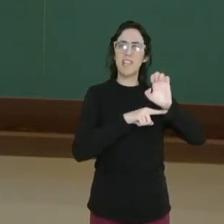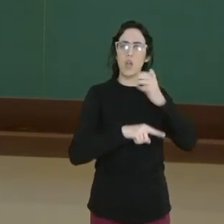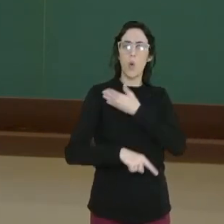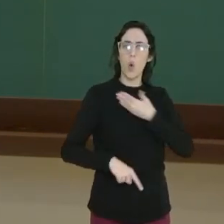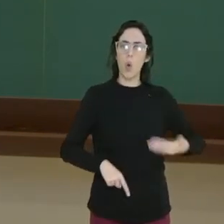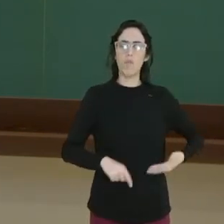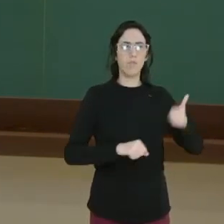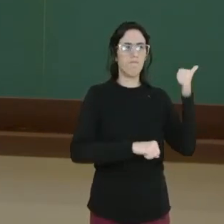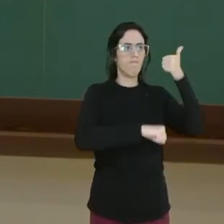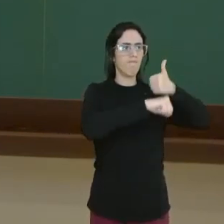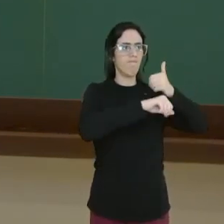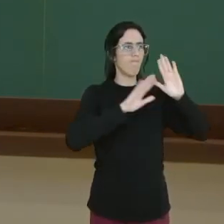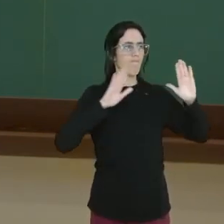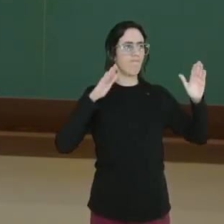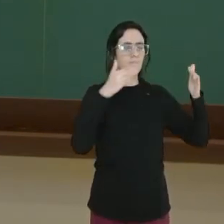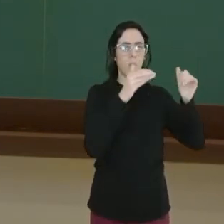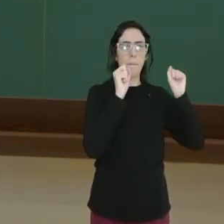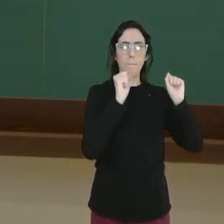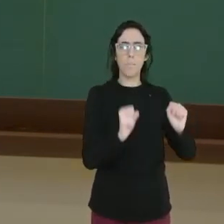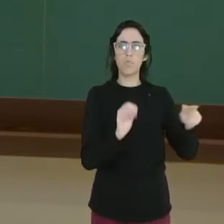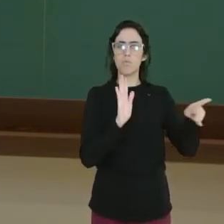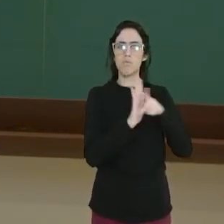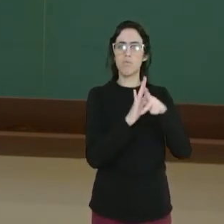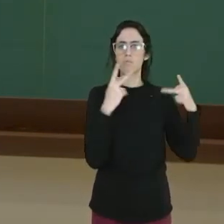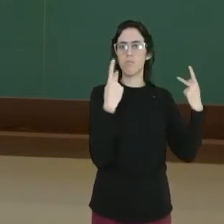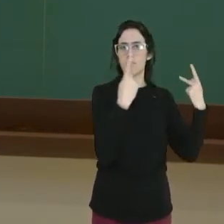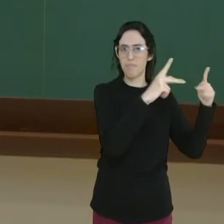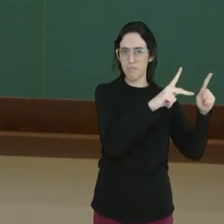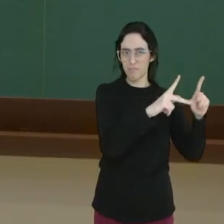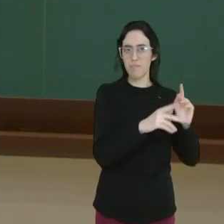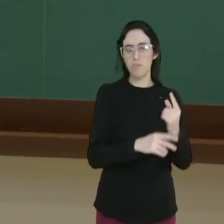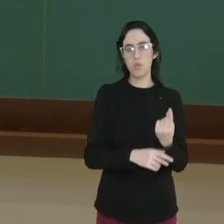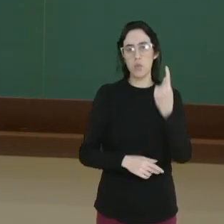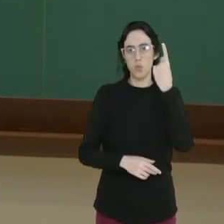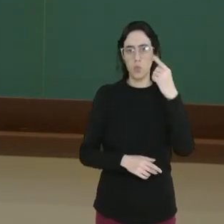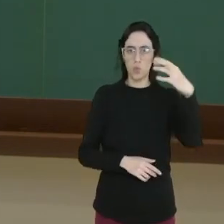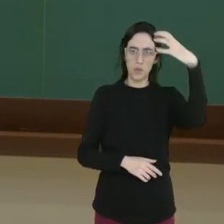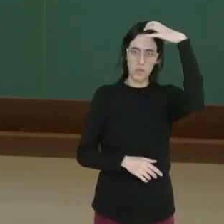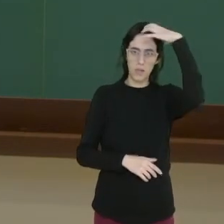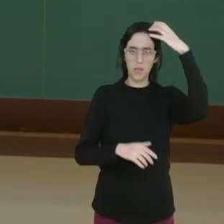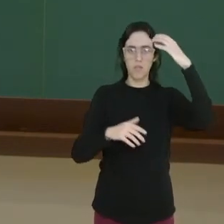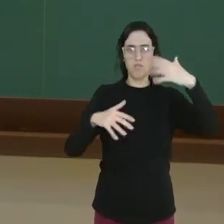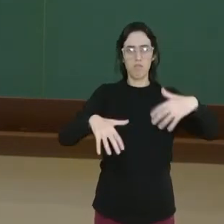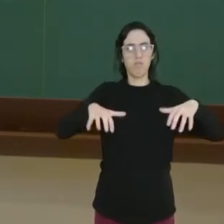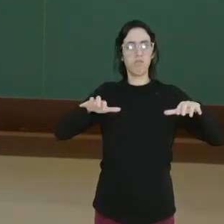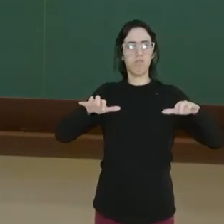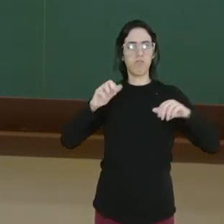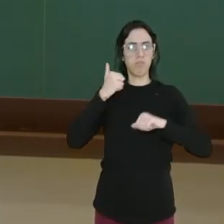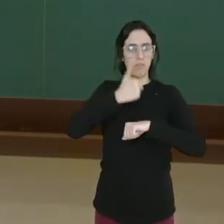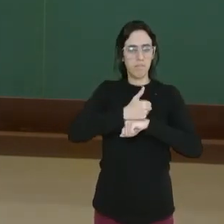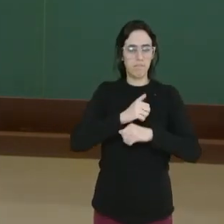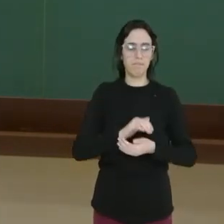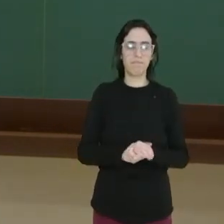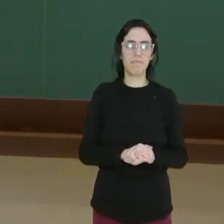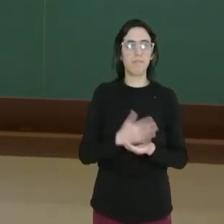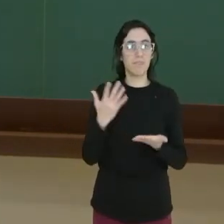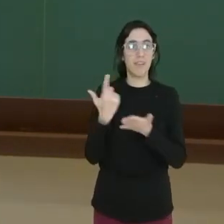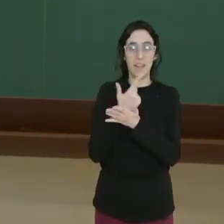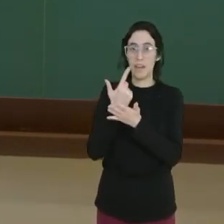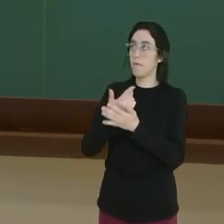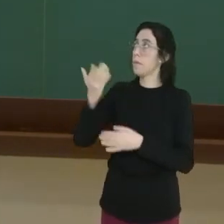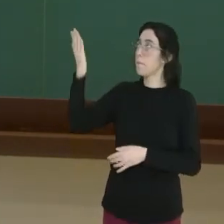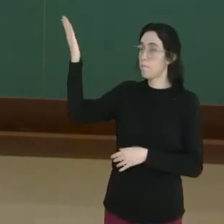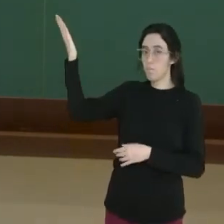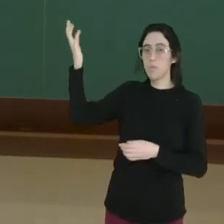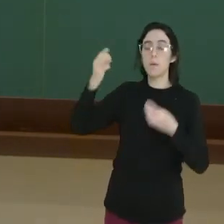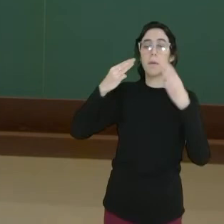dessa centralização do poder nas mãos de um príncipe, nas mãos de um soberano. Em O Príncipe, Maquiavel